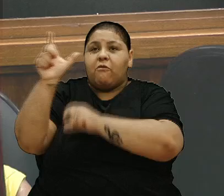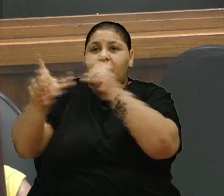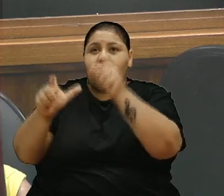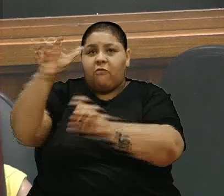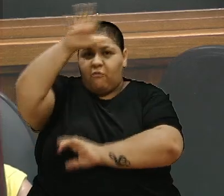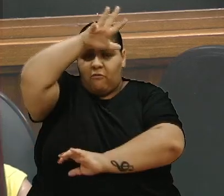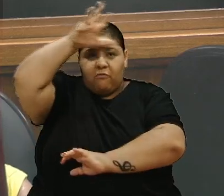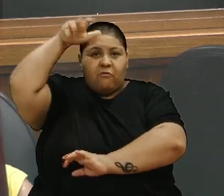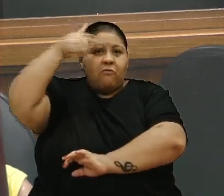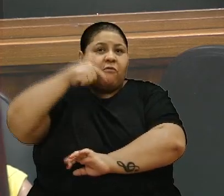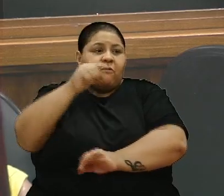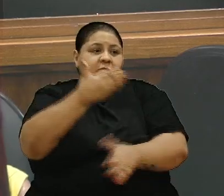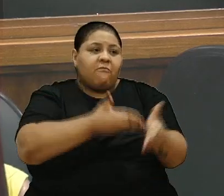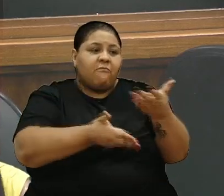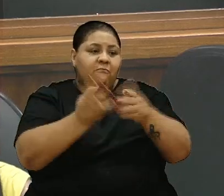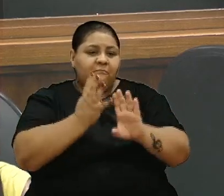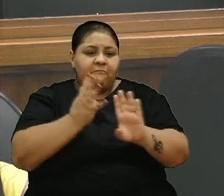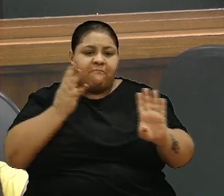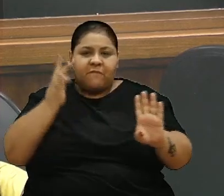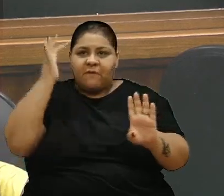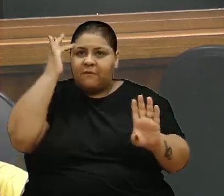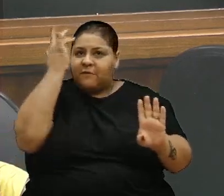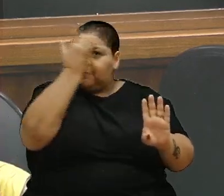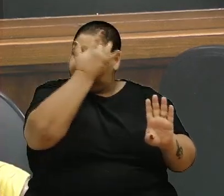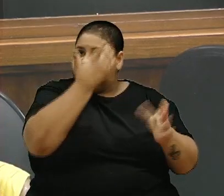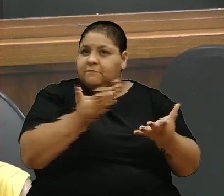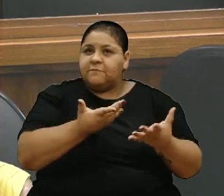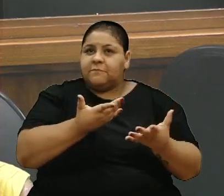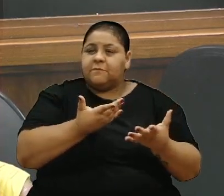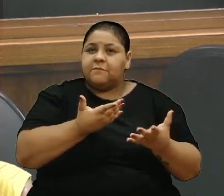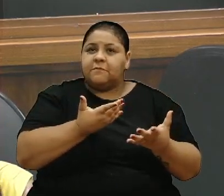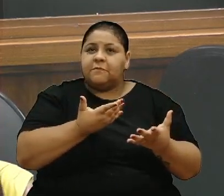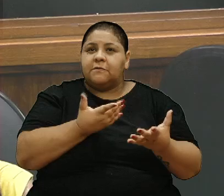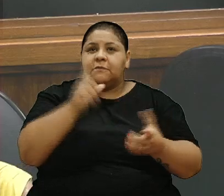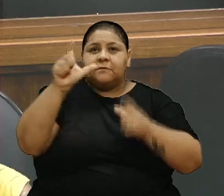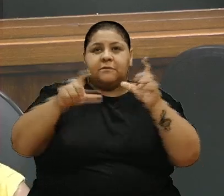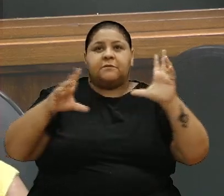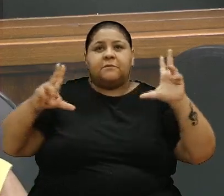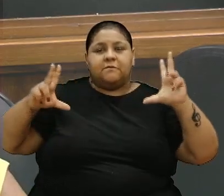município não consegue atender a fila de saúde mental? Para concluir, essas pessoas merecem